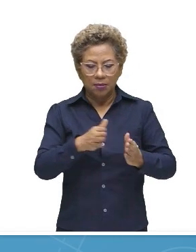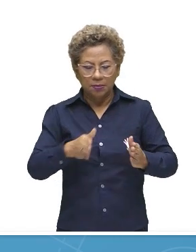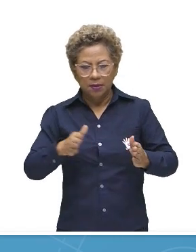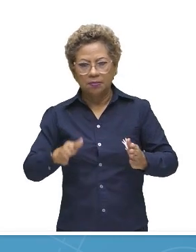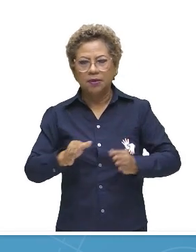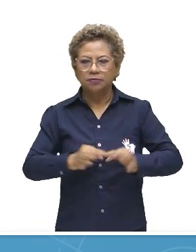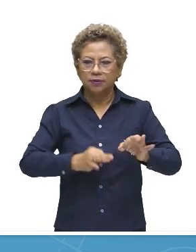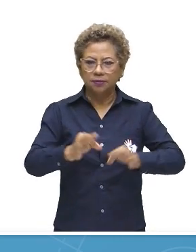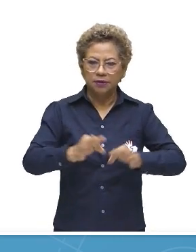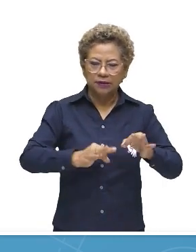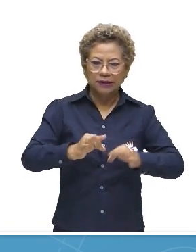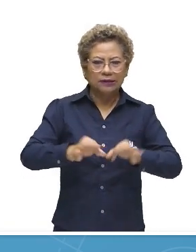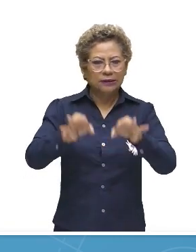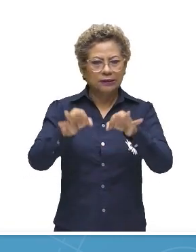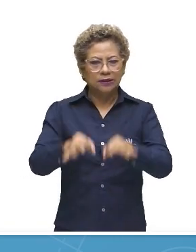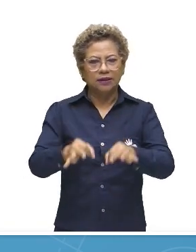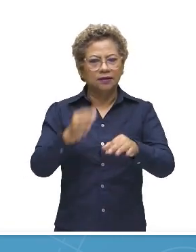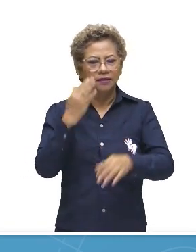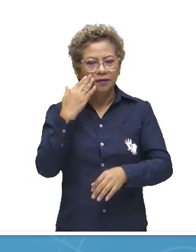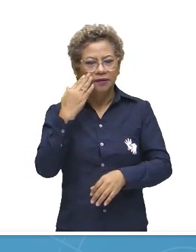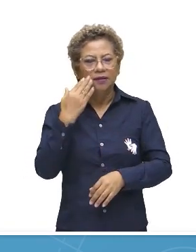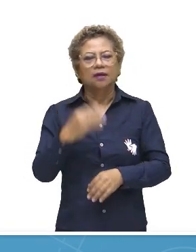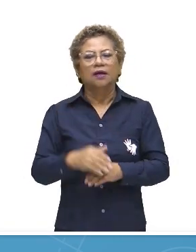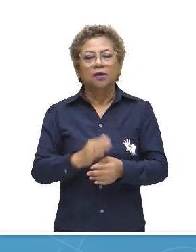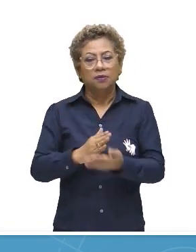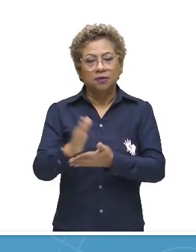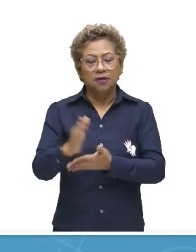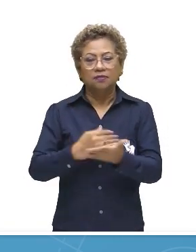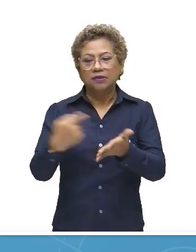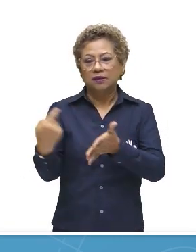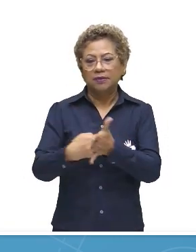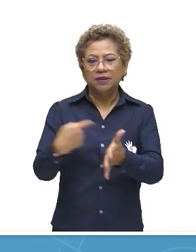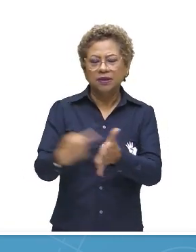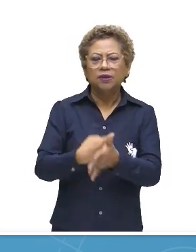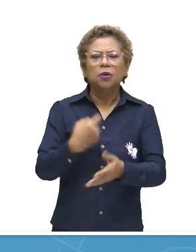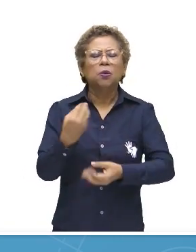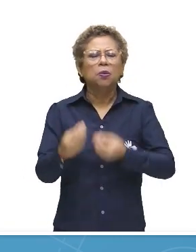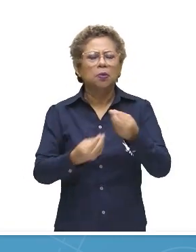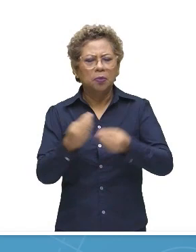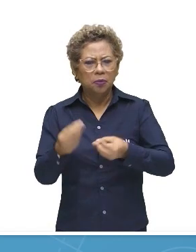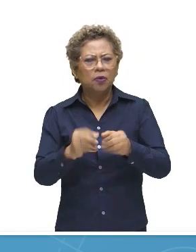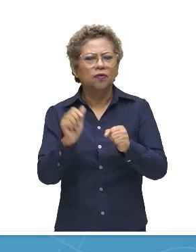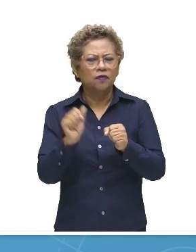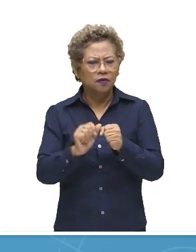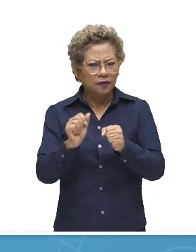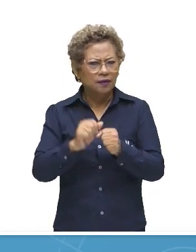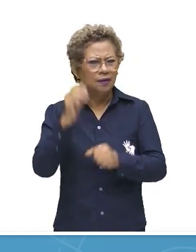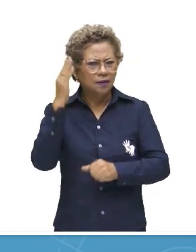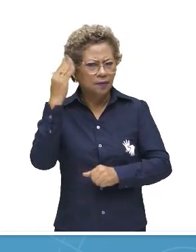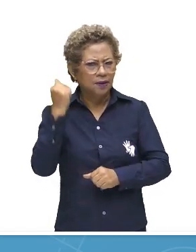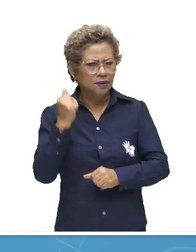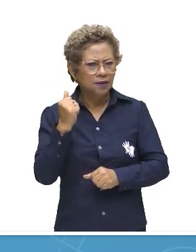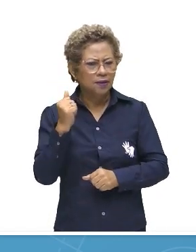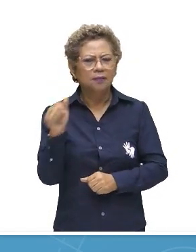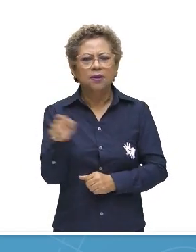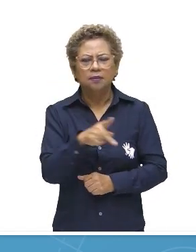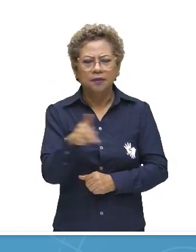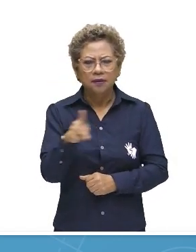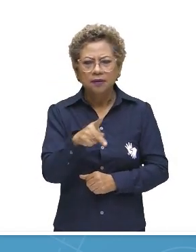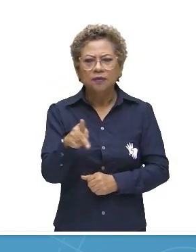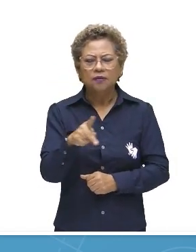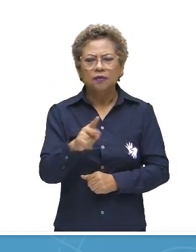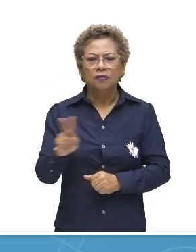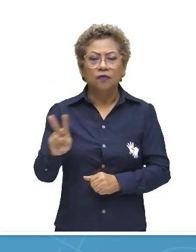fração correspondente ali. Estava me perguntando aqui pelo chat, professor, como é que eu faço para descobrir o valor